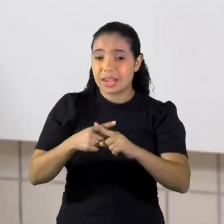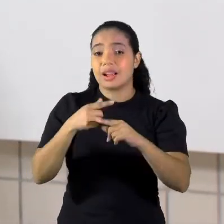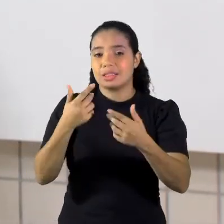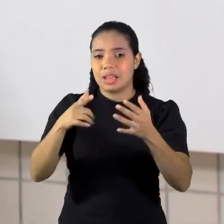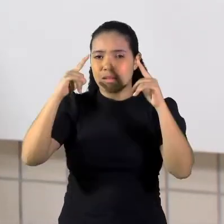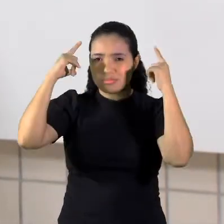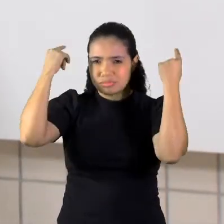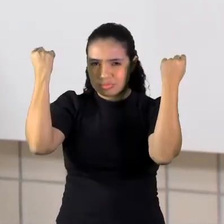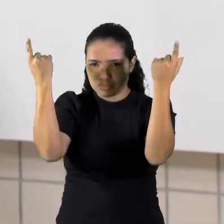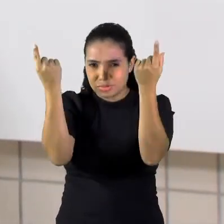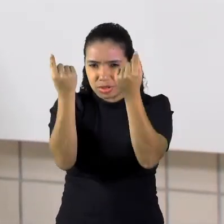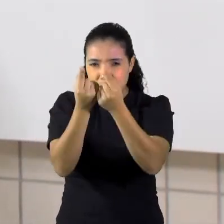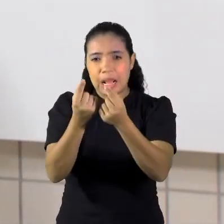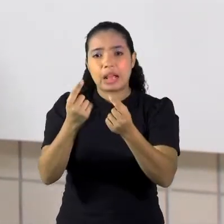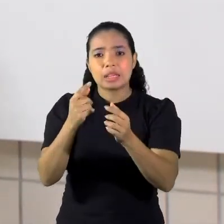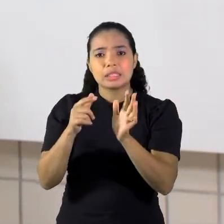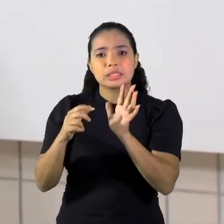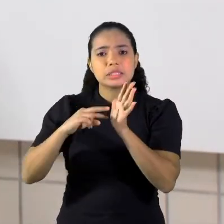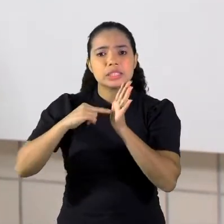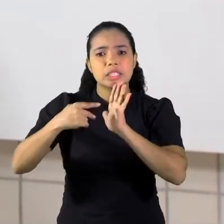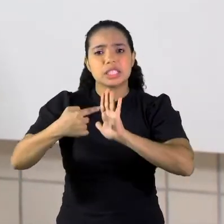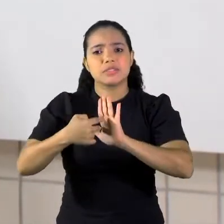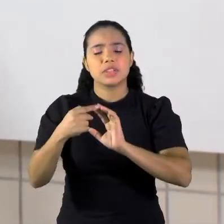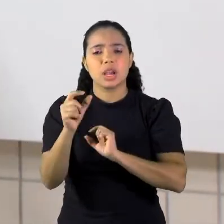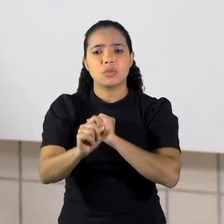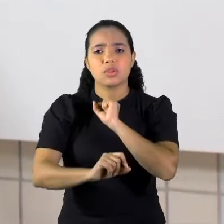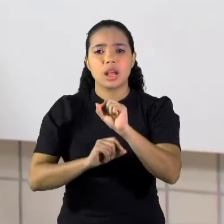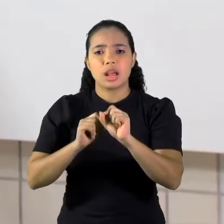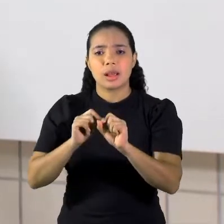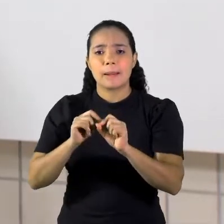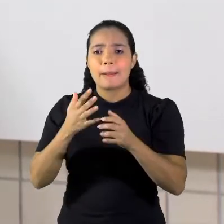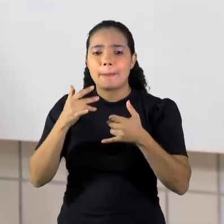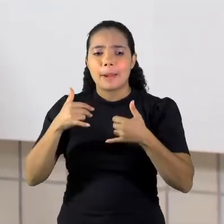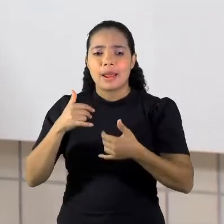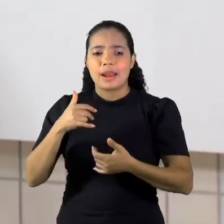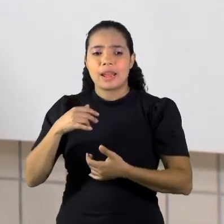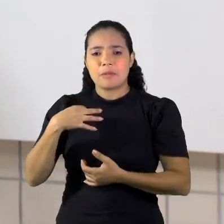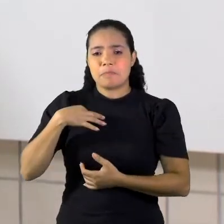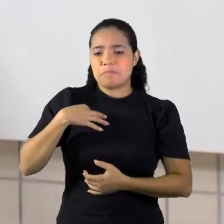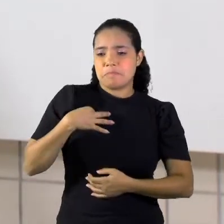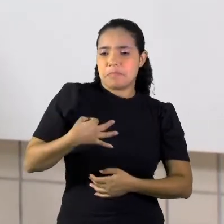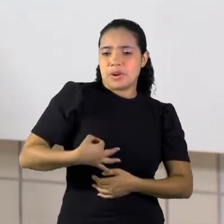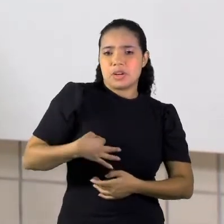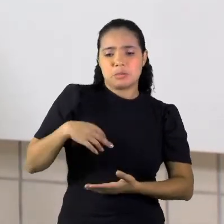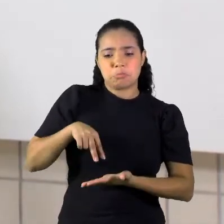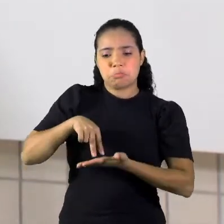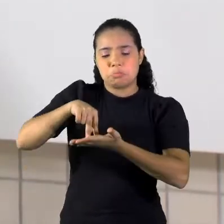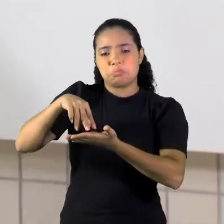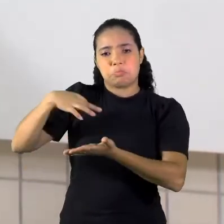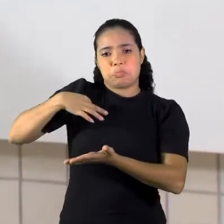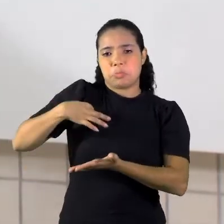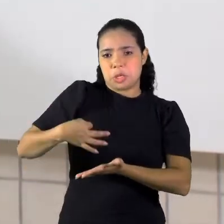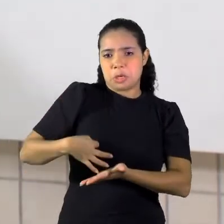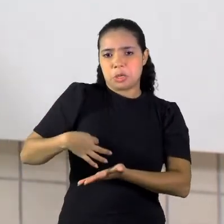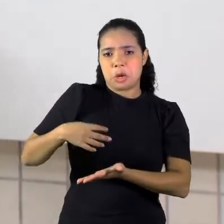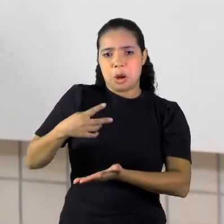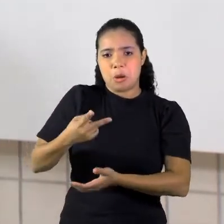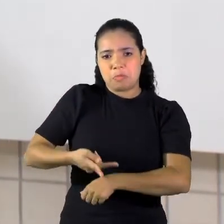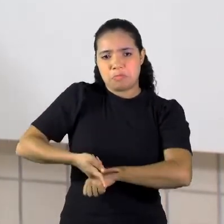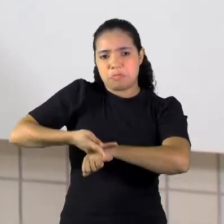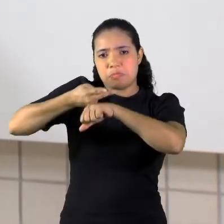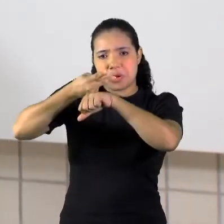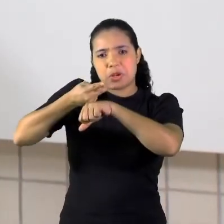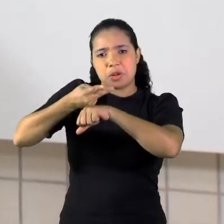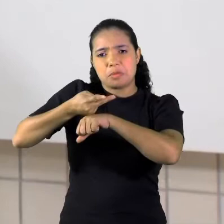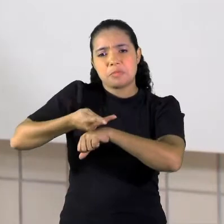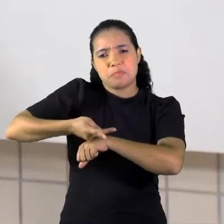usadas para declarar, para homenagear, eram utilizadas no final das disputas, quando alguém conquistava a vitória, quando